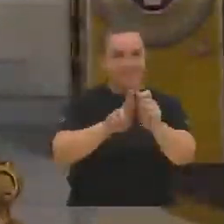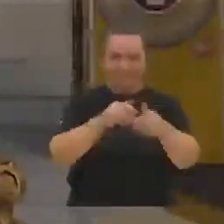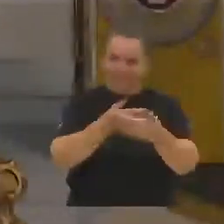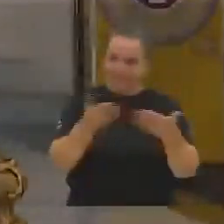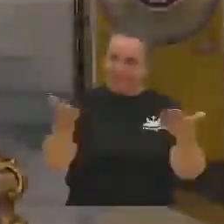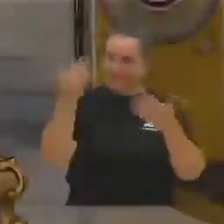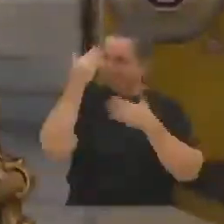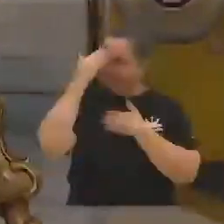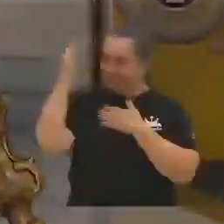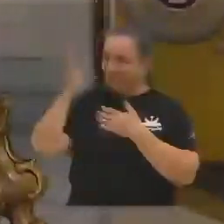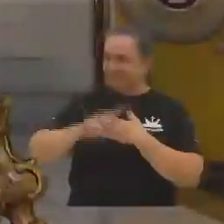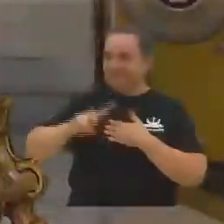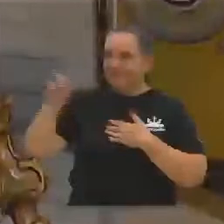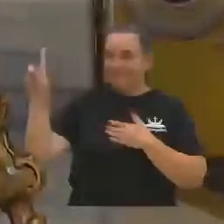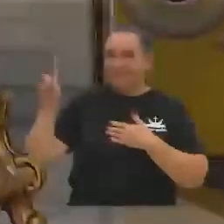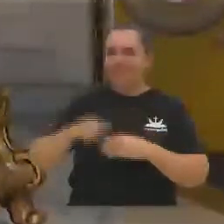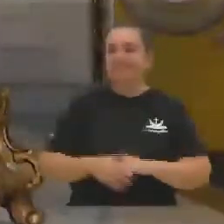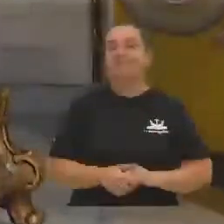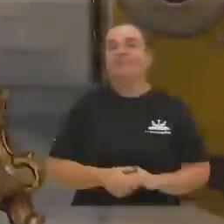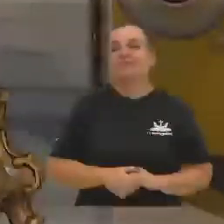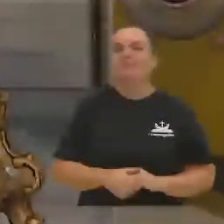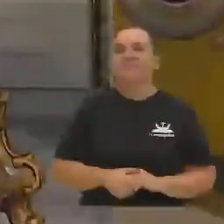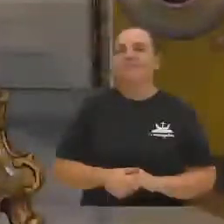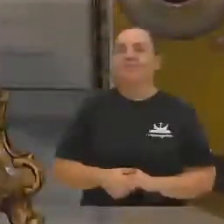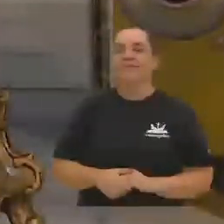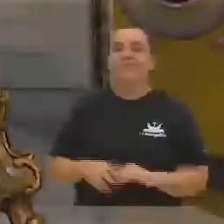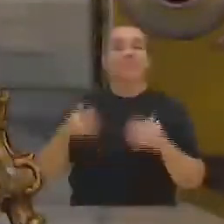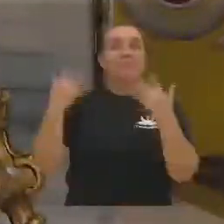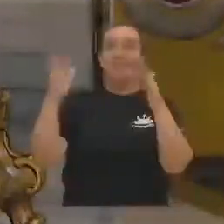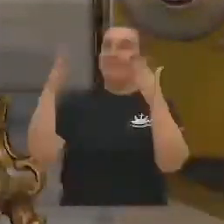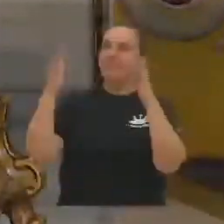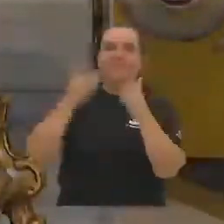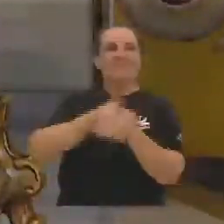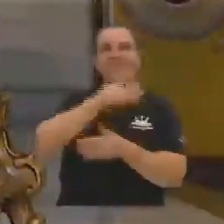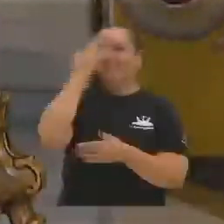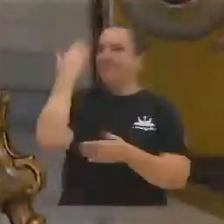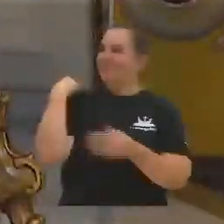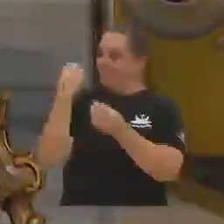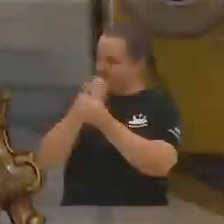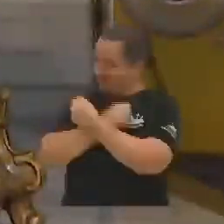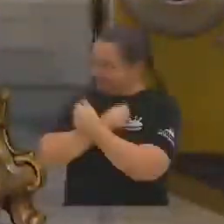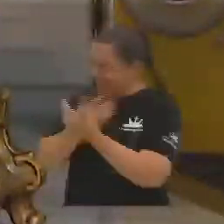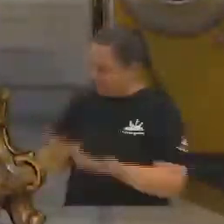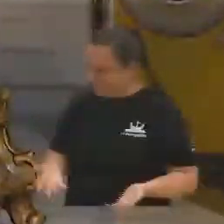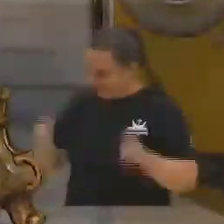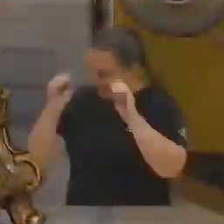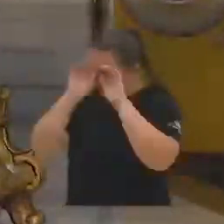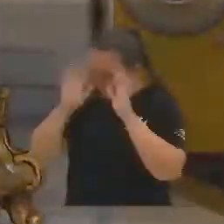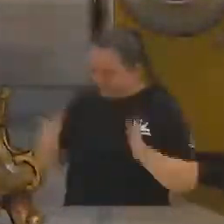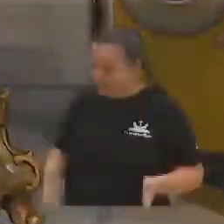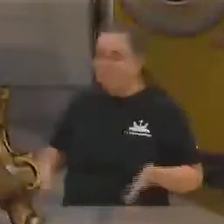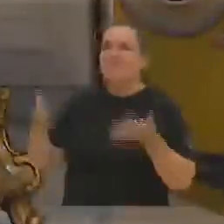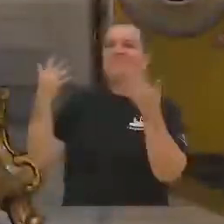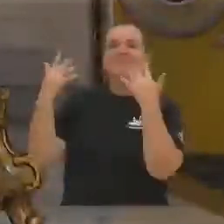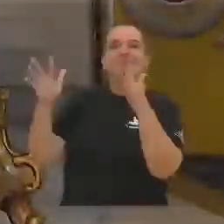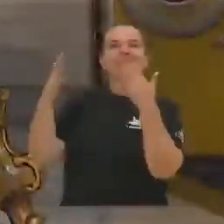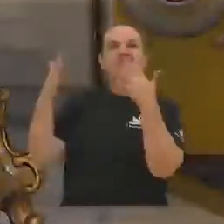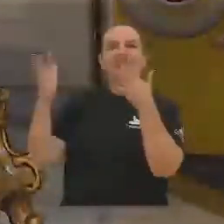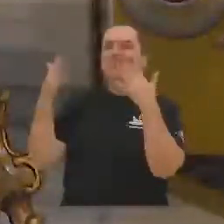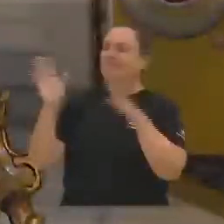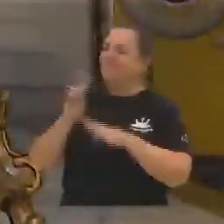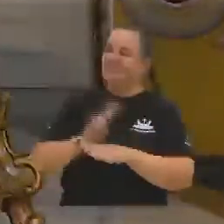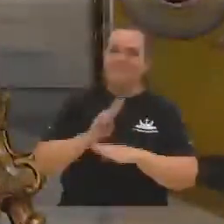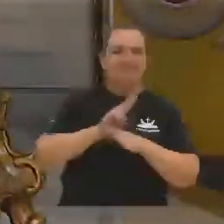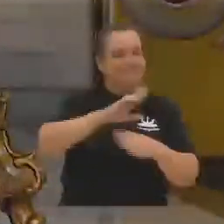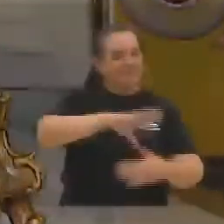vos acompanhe. Graças a Deus. Viva Nossa Senhora de Guadalupe. Viva. Viva a padroeira da